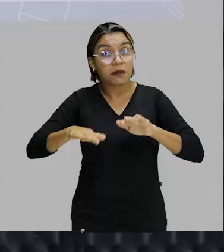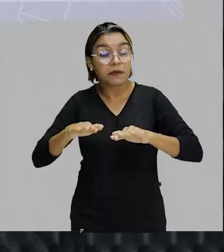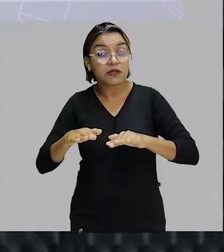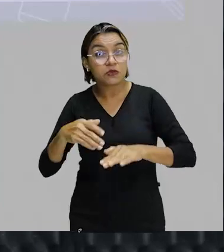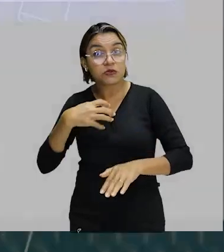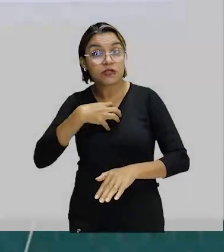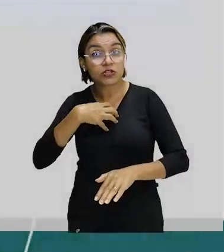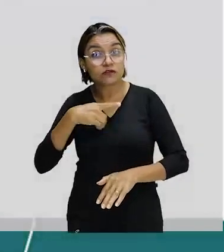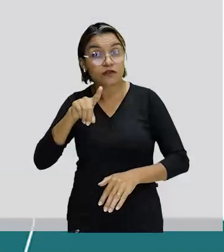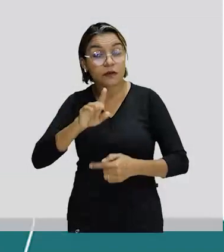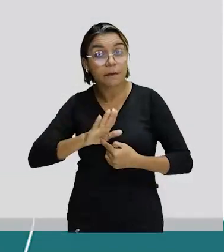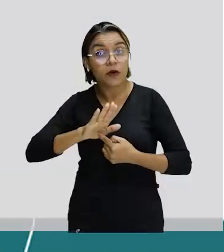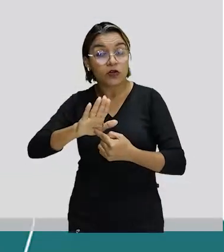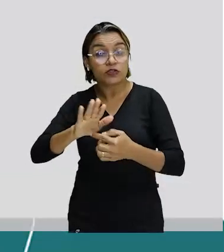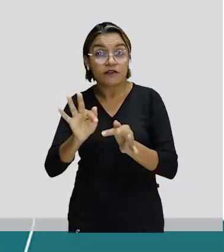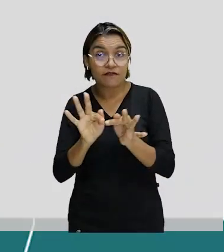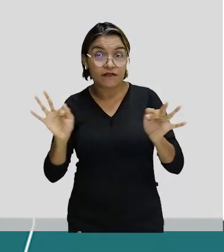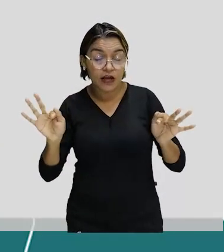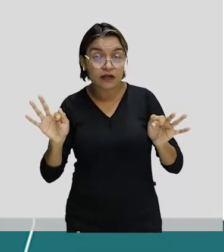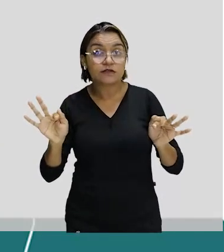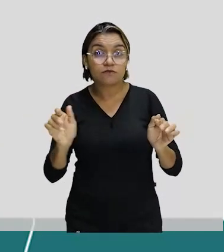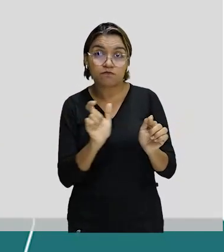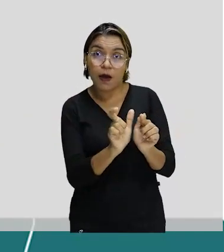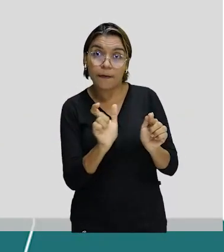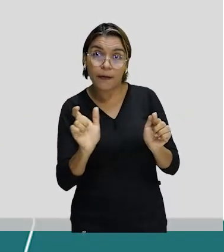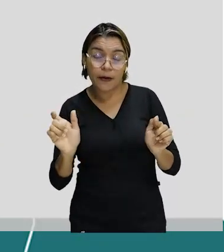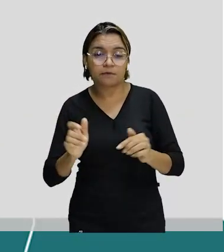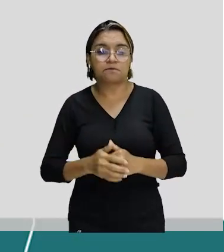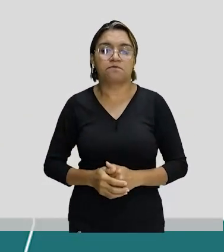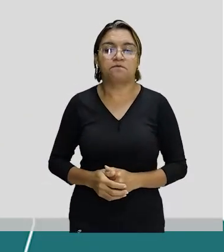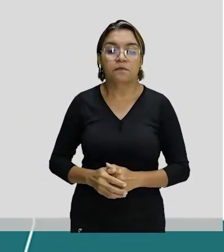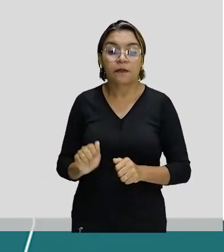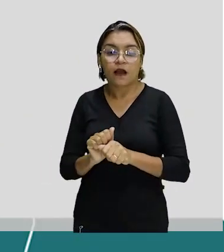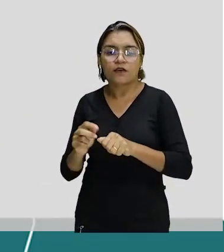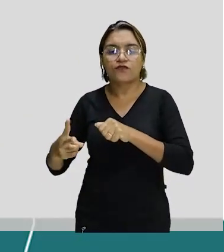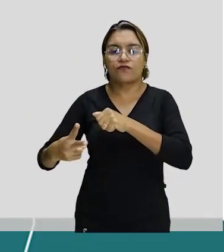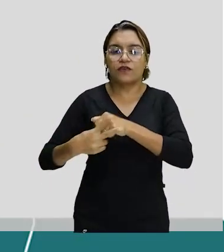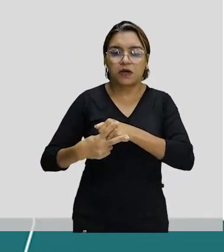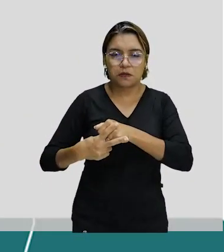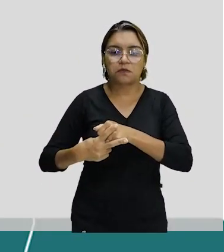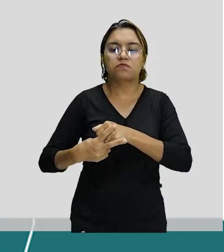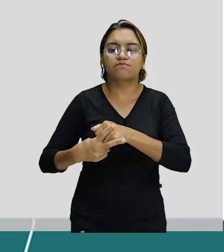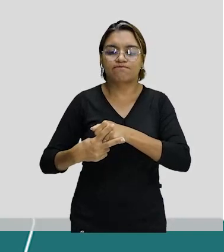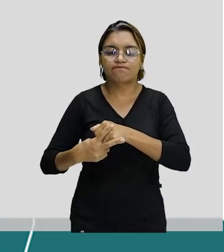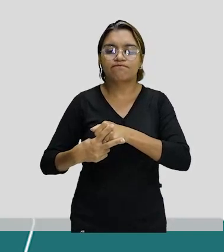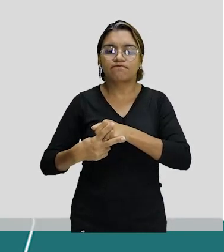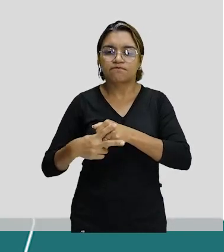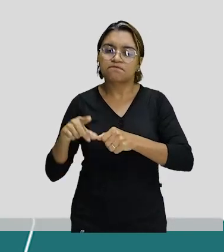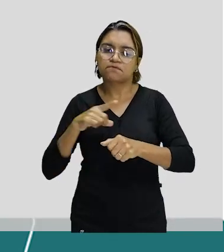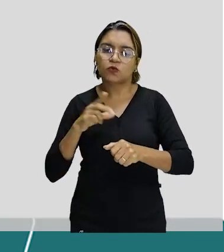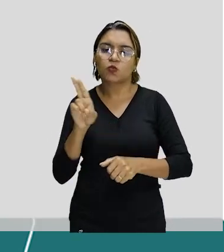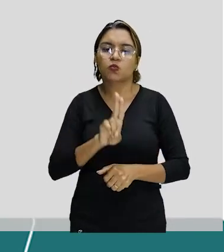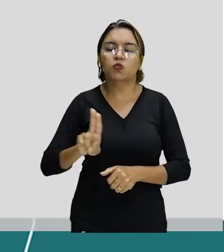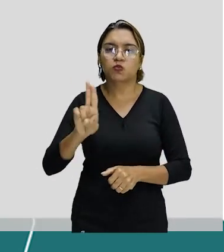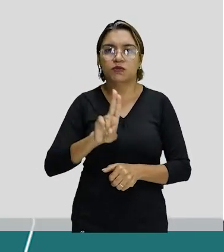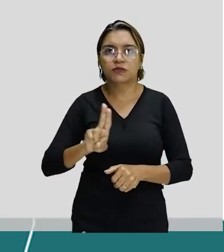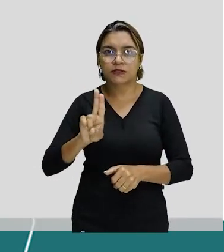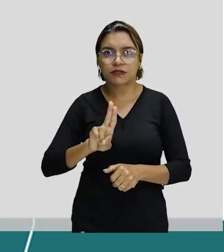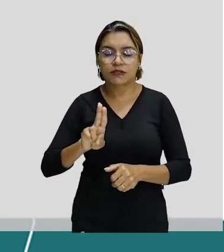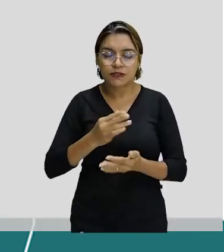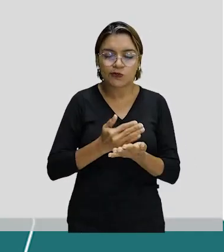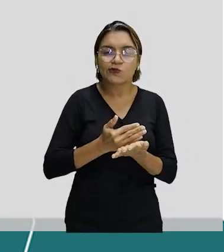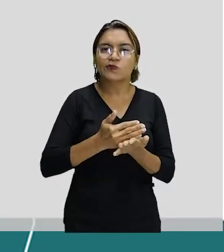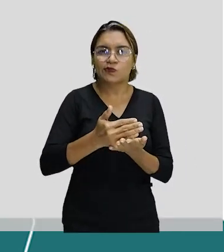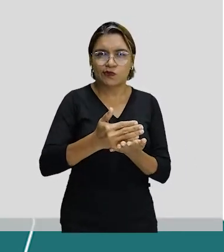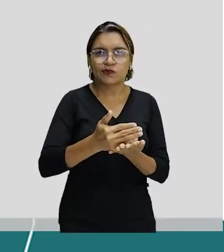naquela sentença, você faz essas colocações. Advérbios que são colocados in the beginning of the sentence, quer dizer, no